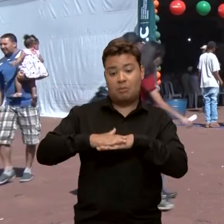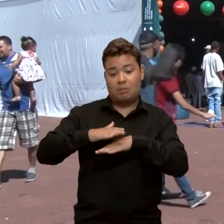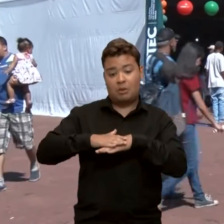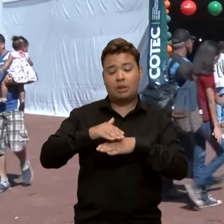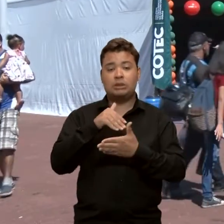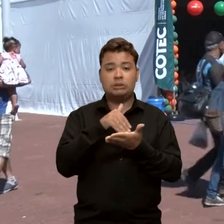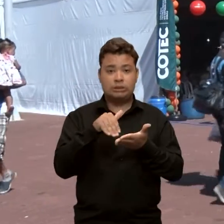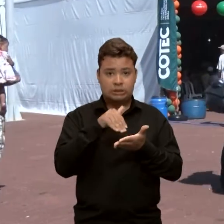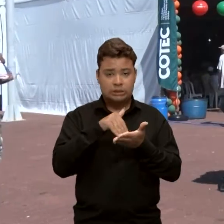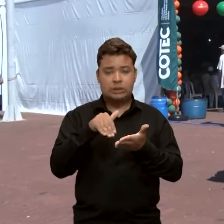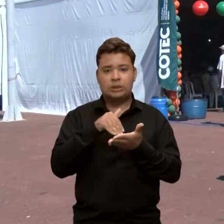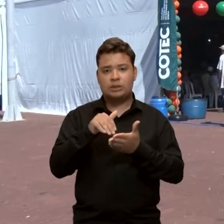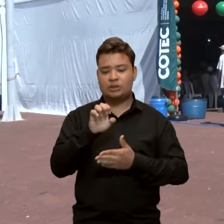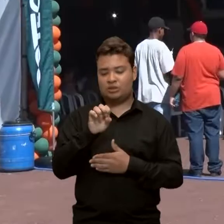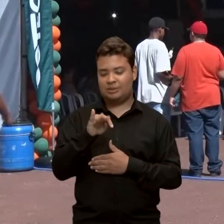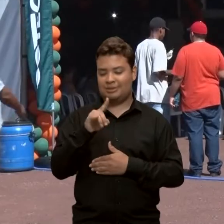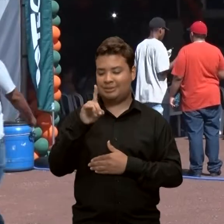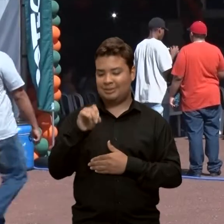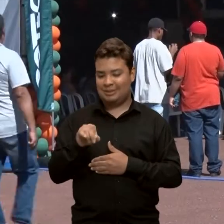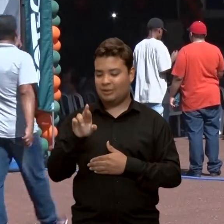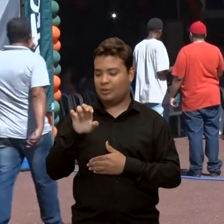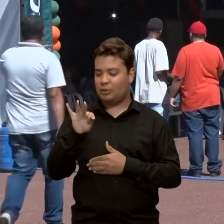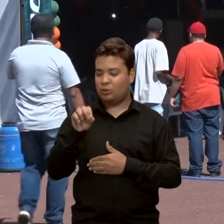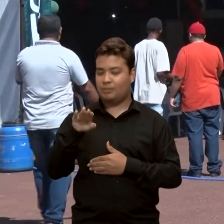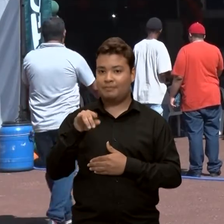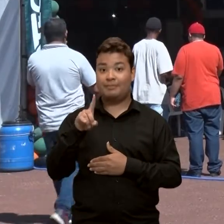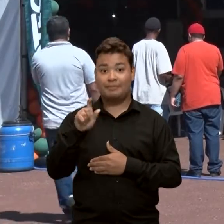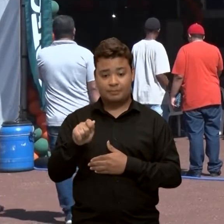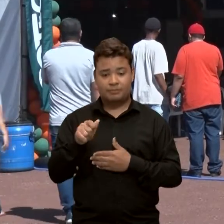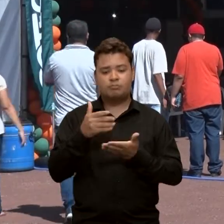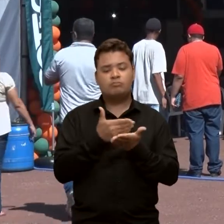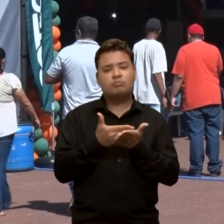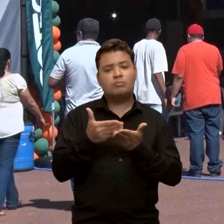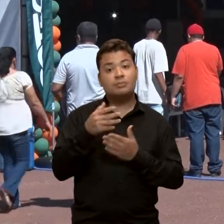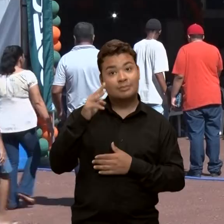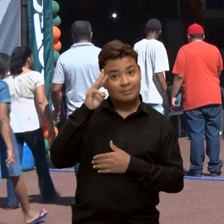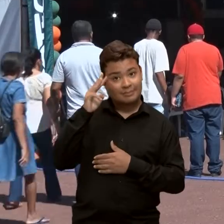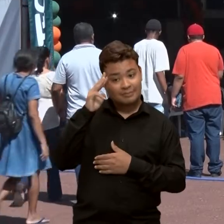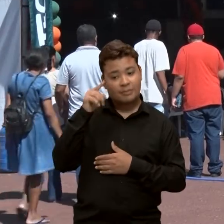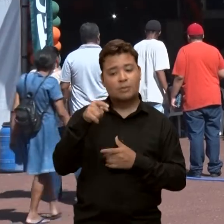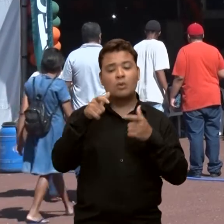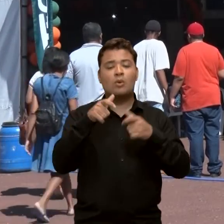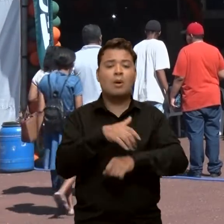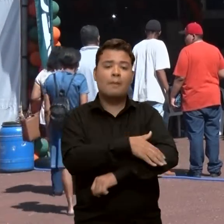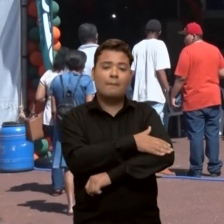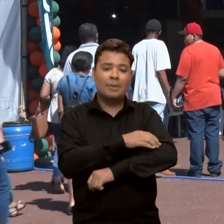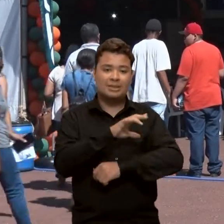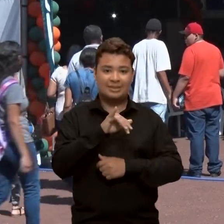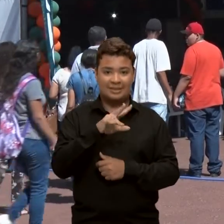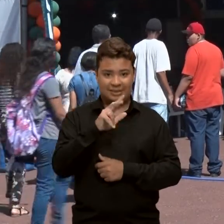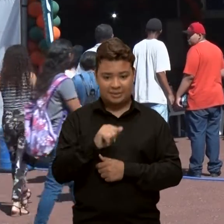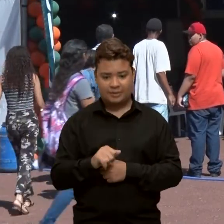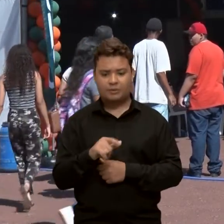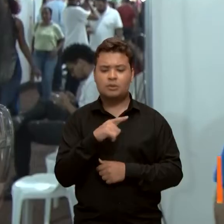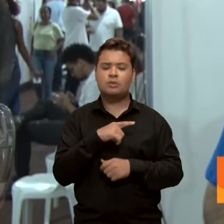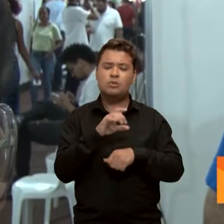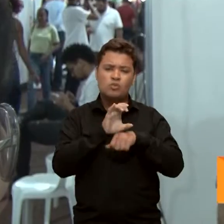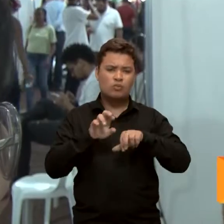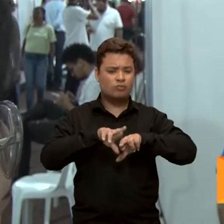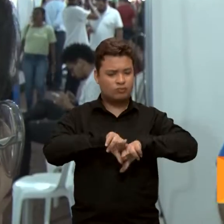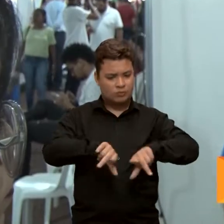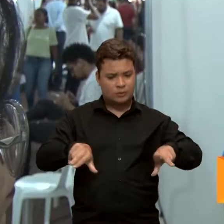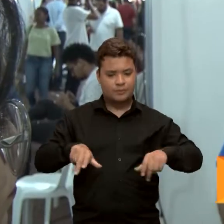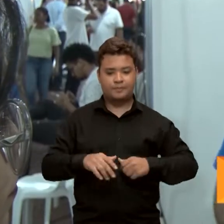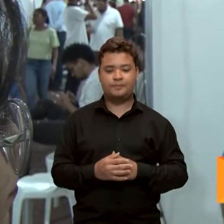da Retomada começou nesta terça-feira na Praça Cívica e tem oferta de cursos como esse.